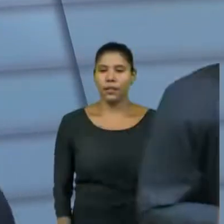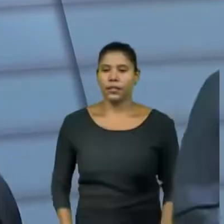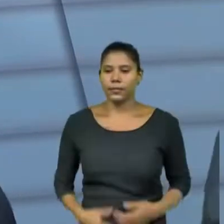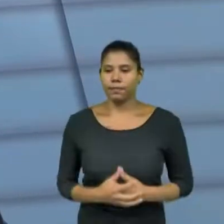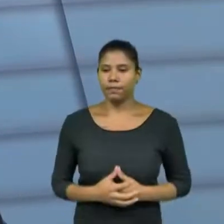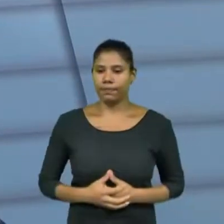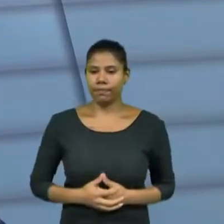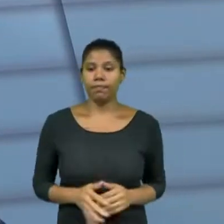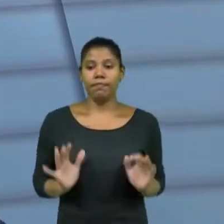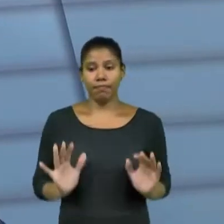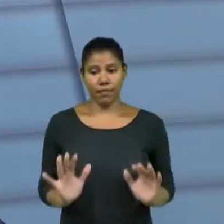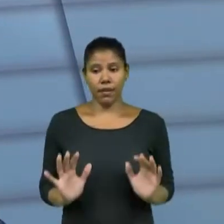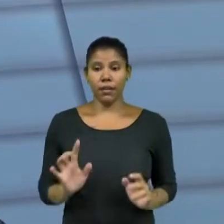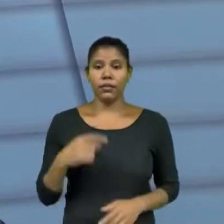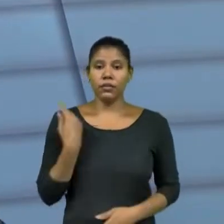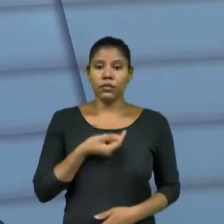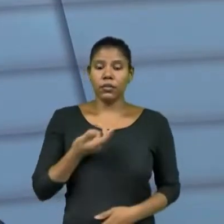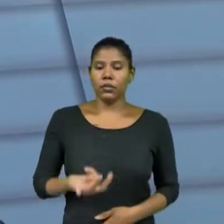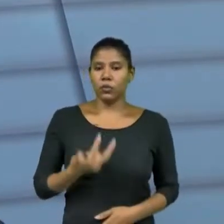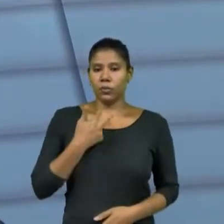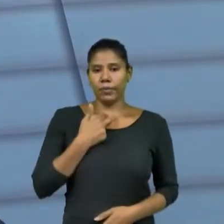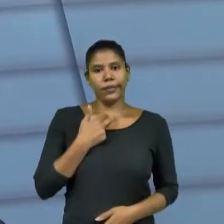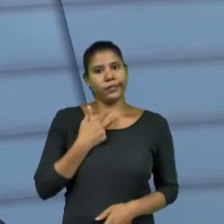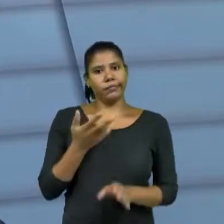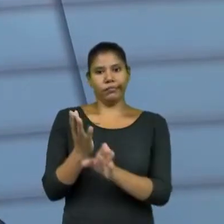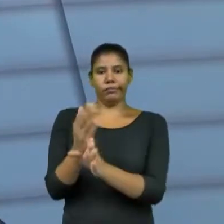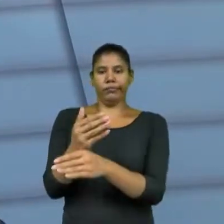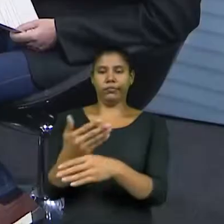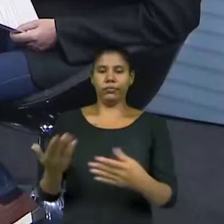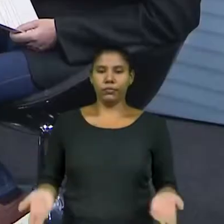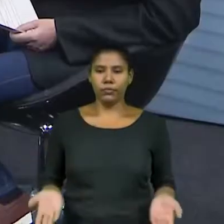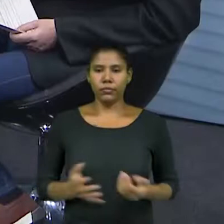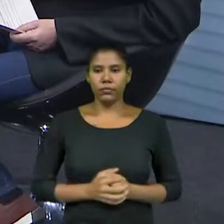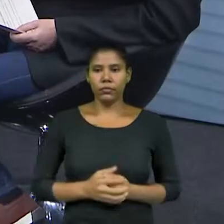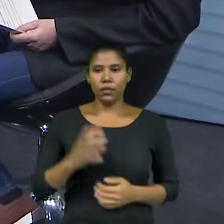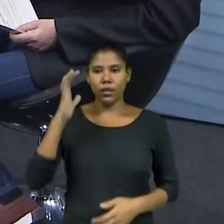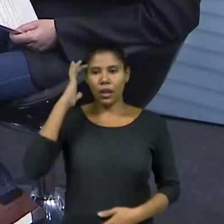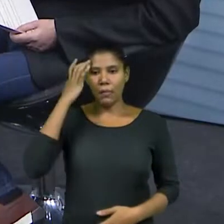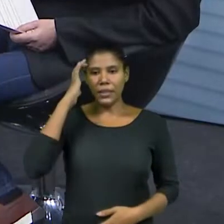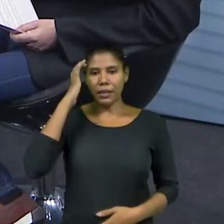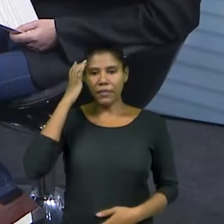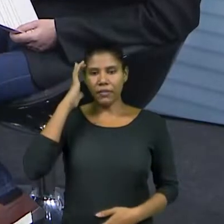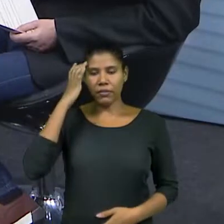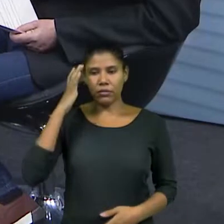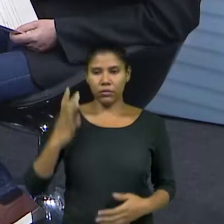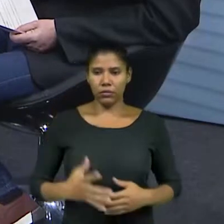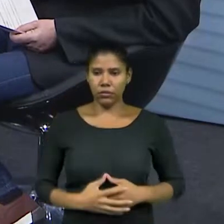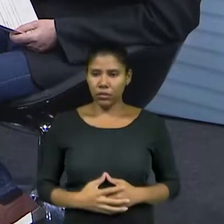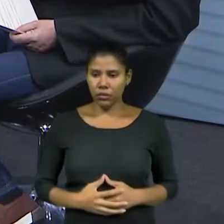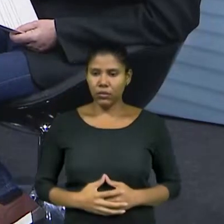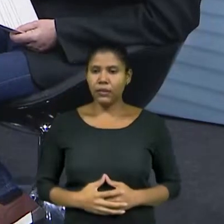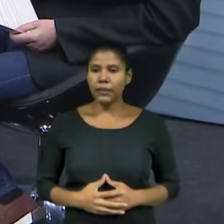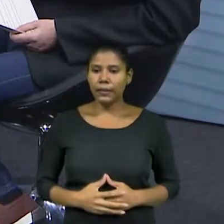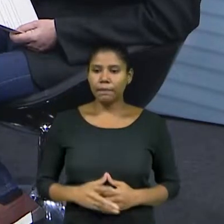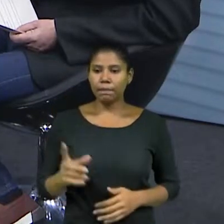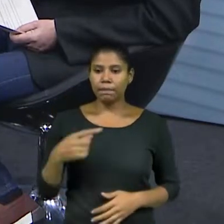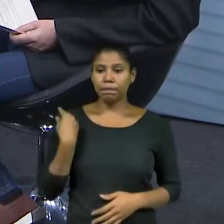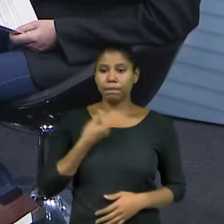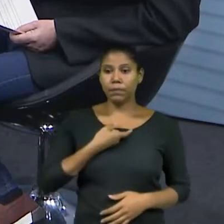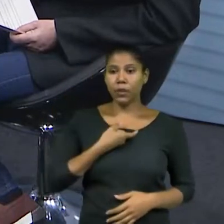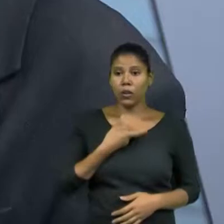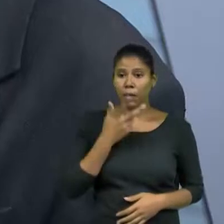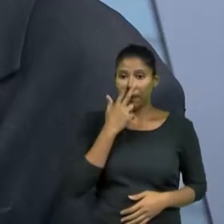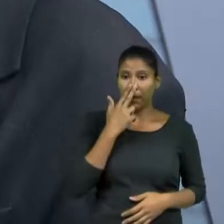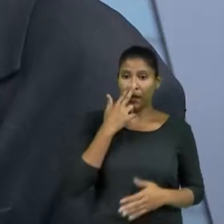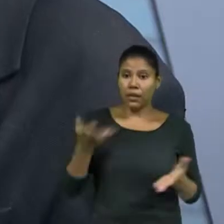mas a gente não pode deixar passar. Eu acho que aproveitar até a tua deixa, Lúcio, nós estamos entrando num